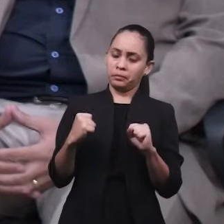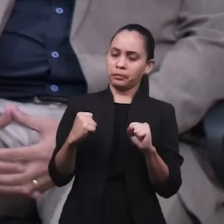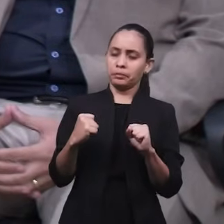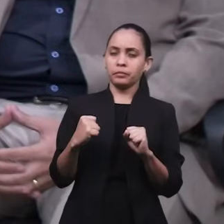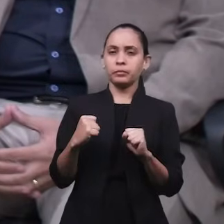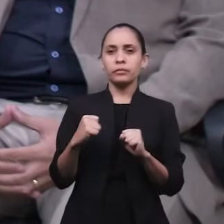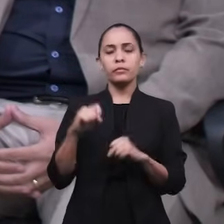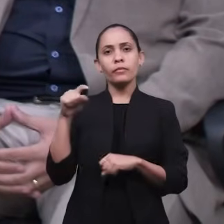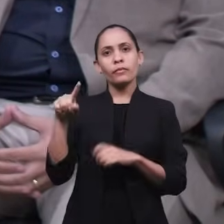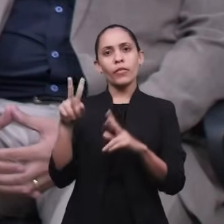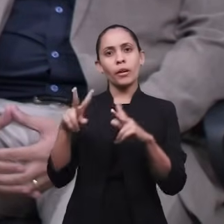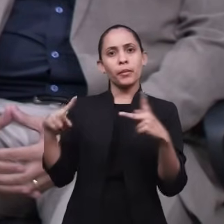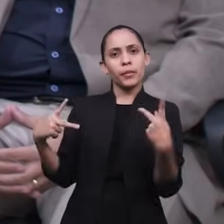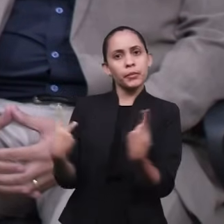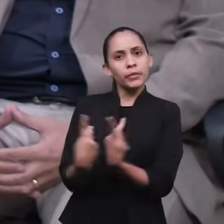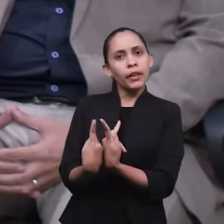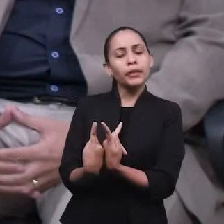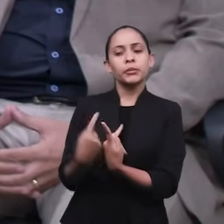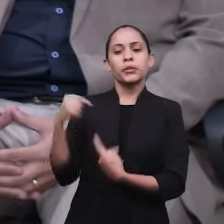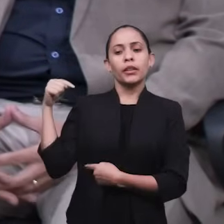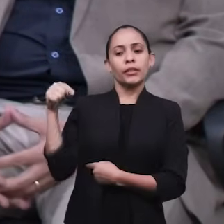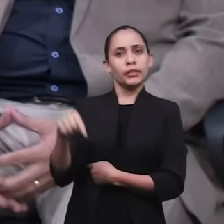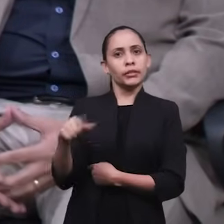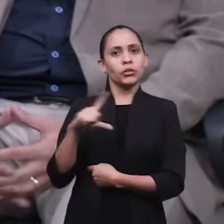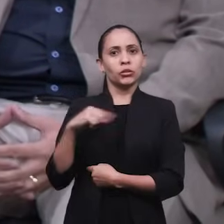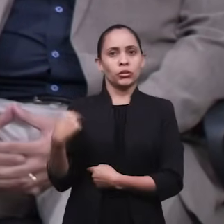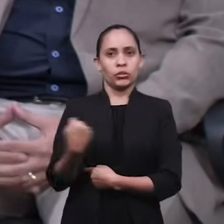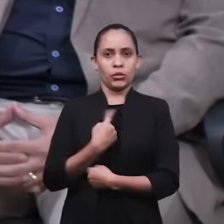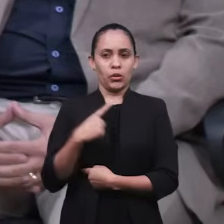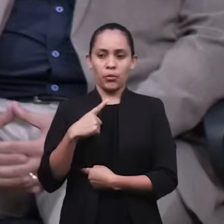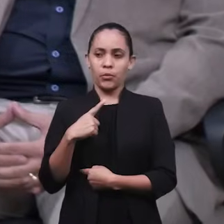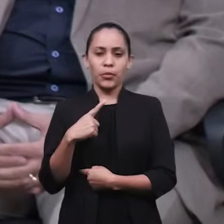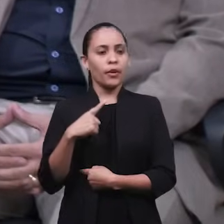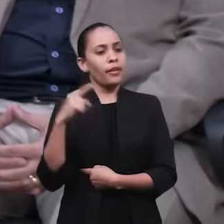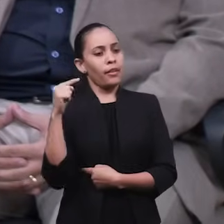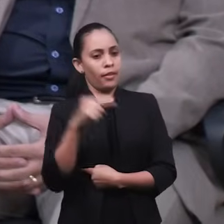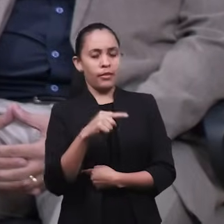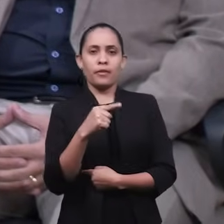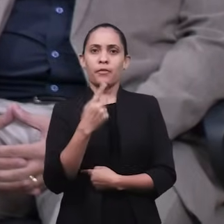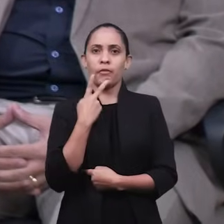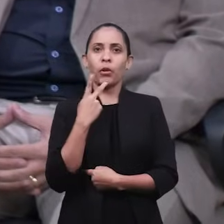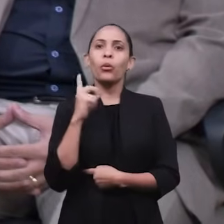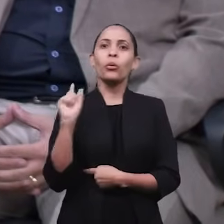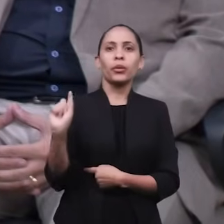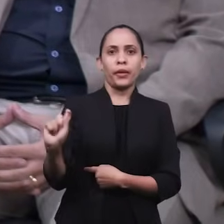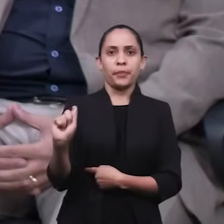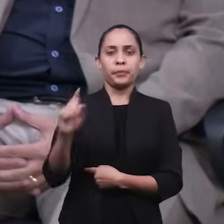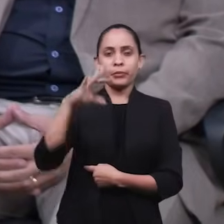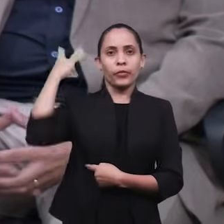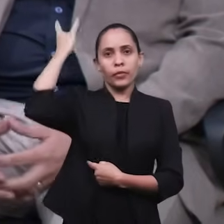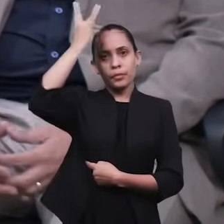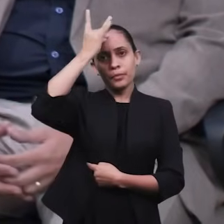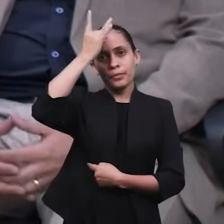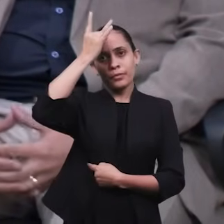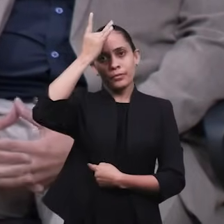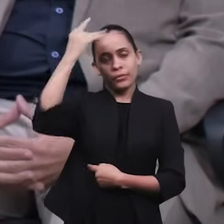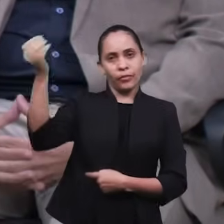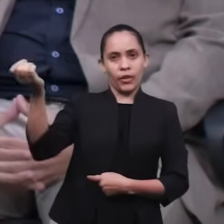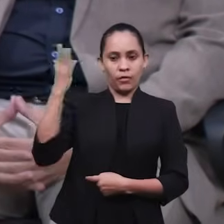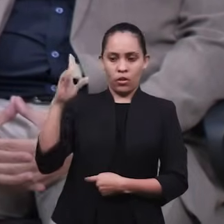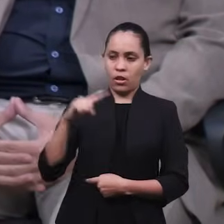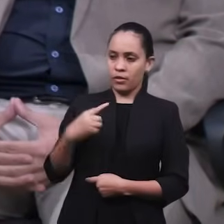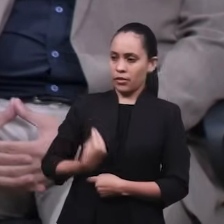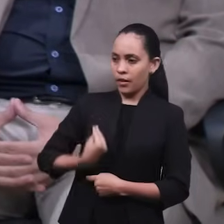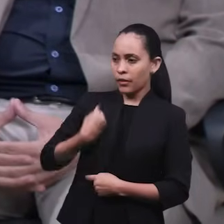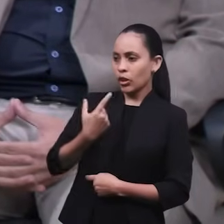pelo presbitério, pelo conselho presbiteral, e nós vemos aqui no que o Fábio falou, que tudo é dirigido pelo Espírito Santo. Eu